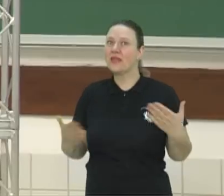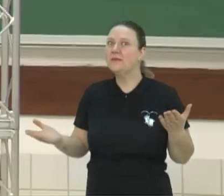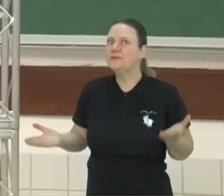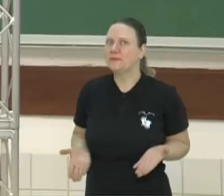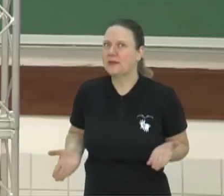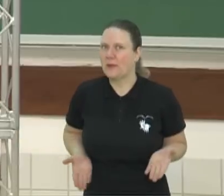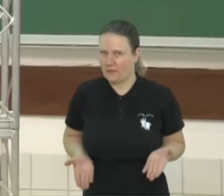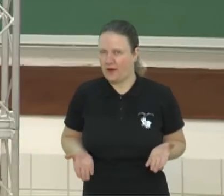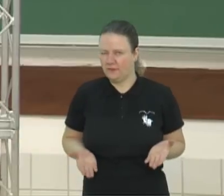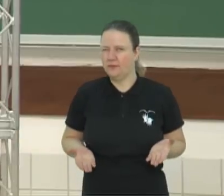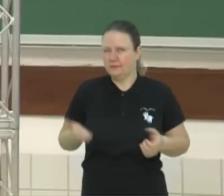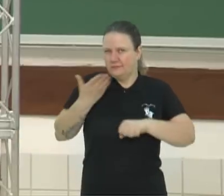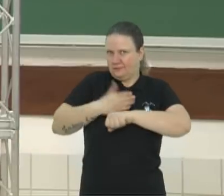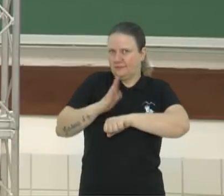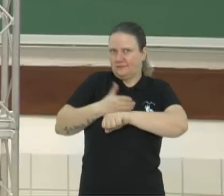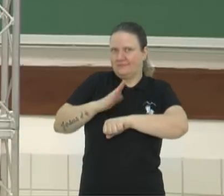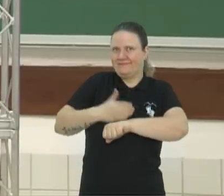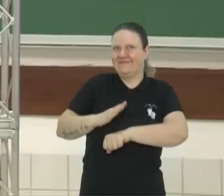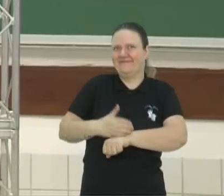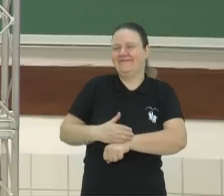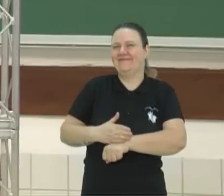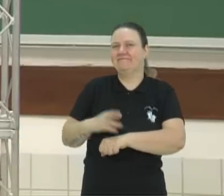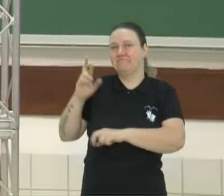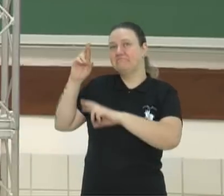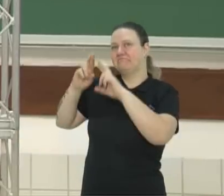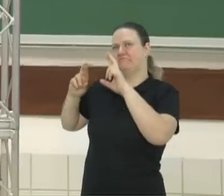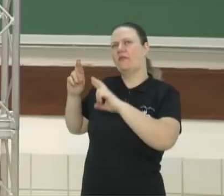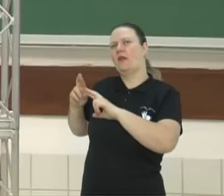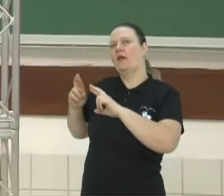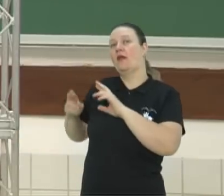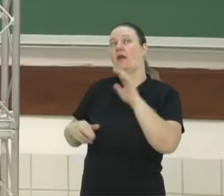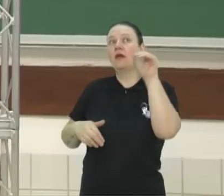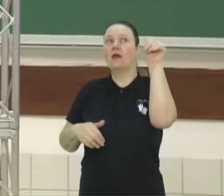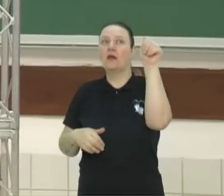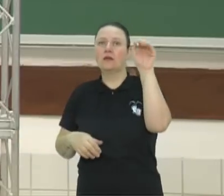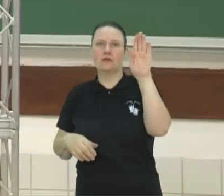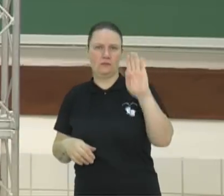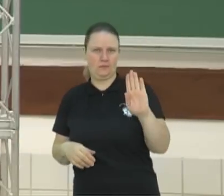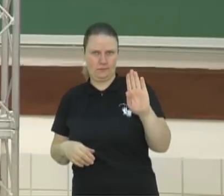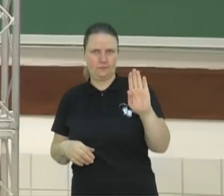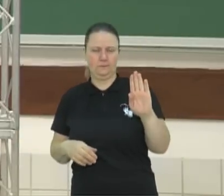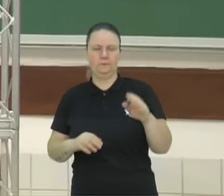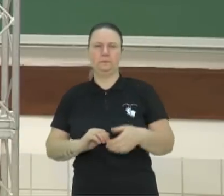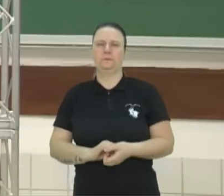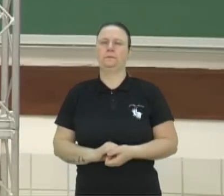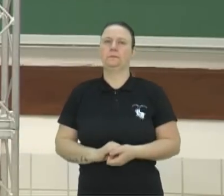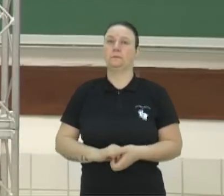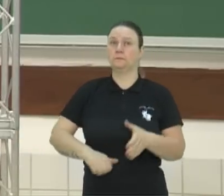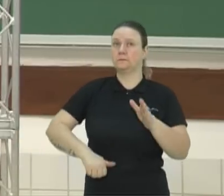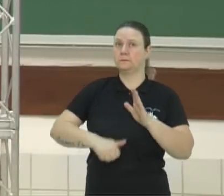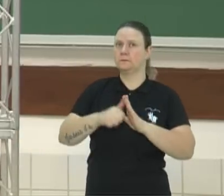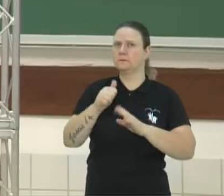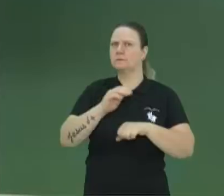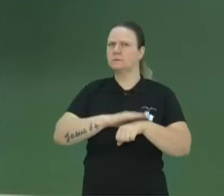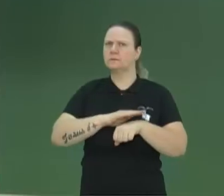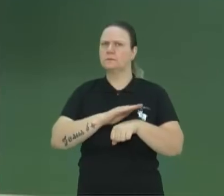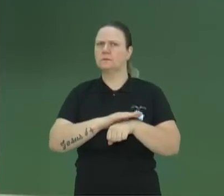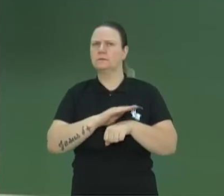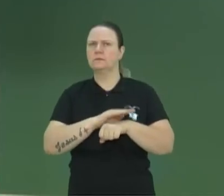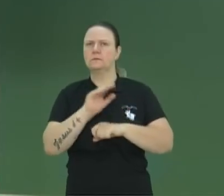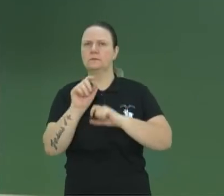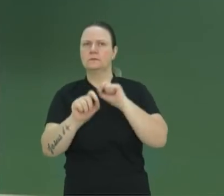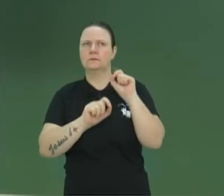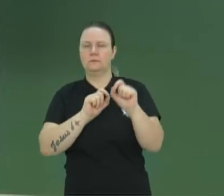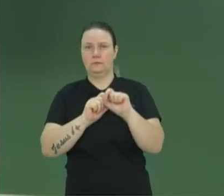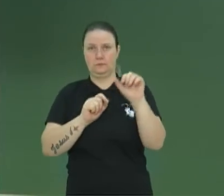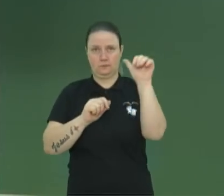Então vamos lá, turma, resolver aqui, né, a questão A e B. Então, primeiramente resolvendo a questão,